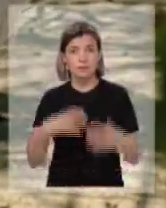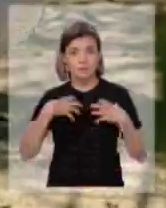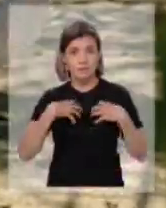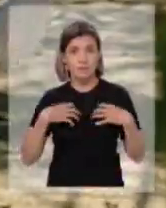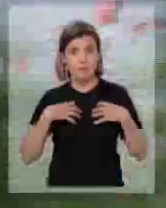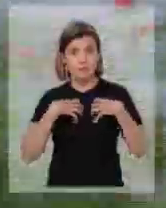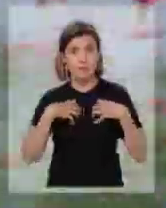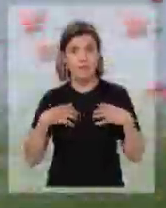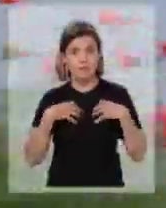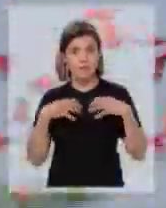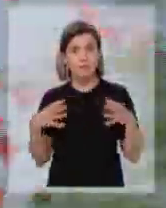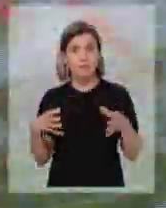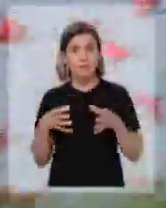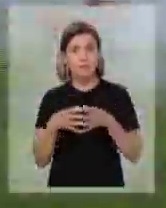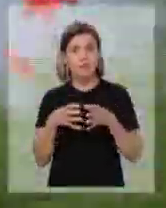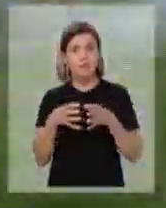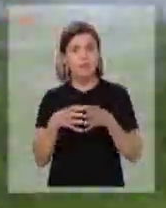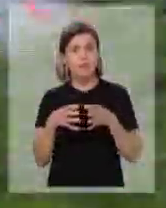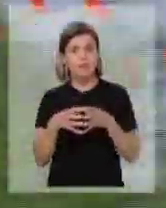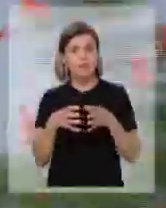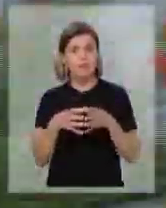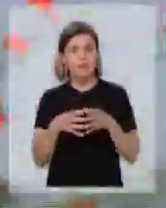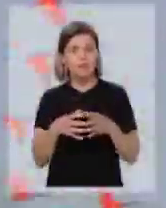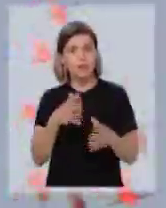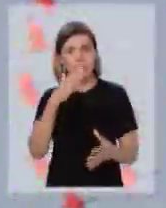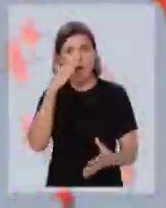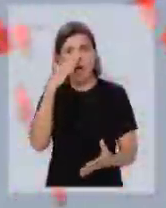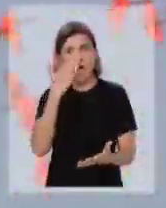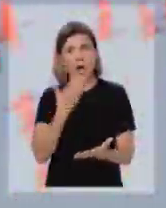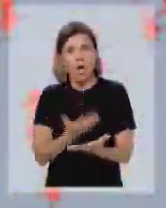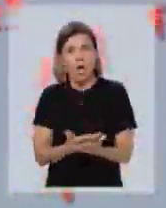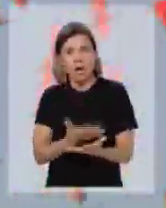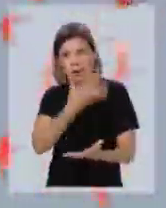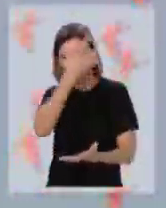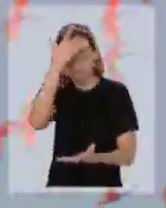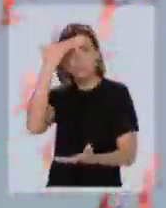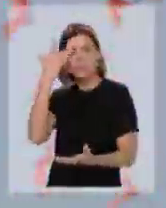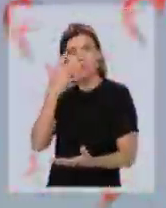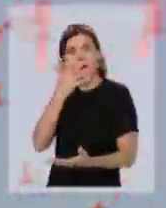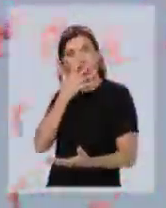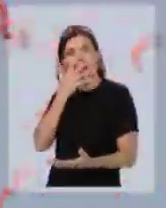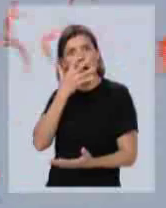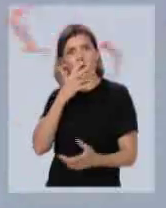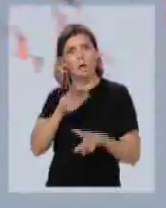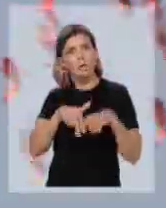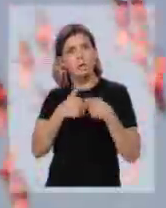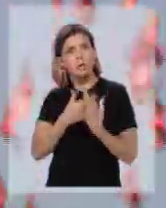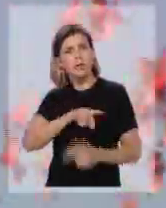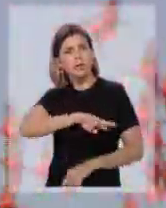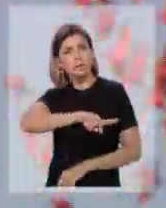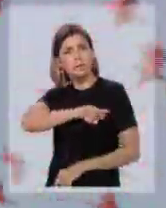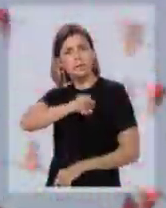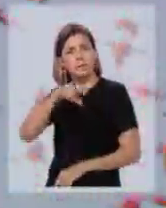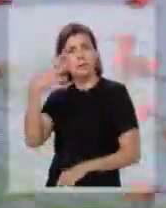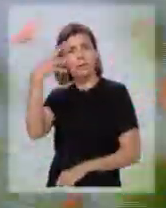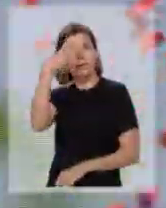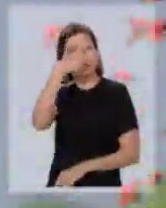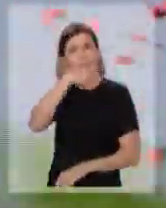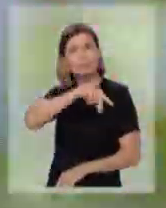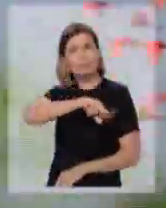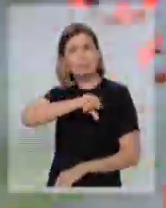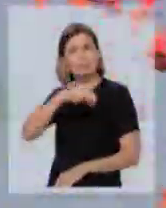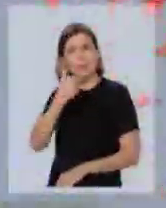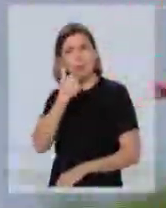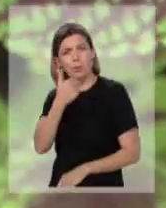O reino animal é um dos grupos de seres vivos que mais atraem a atenção das pessoas. Justamente por causa dessa variedade